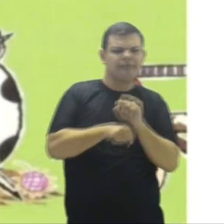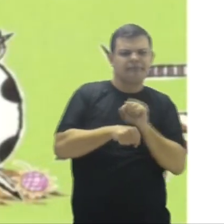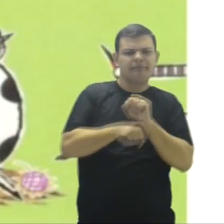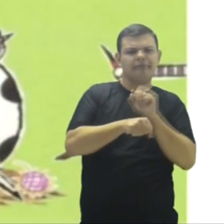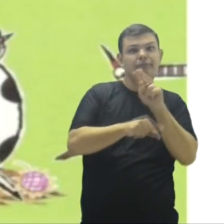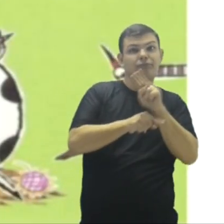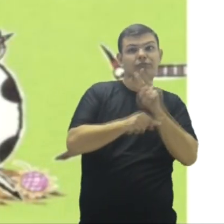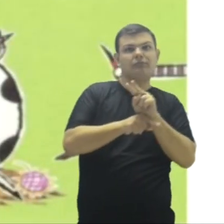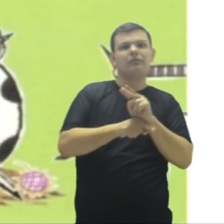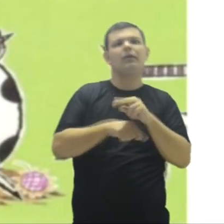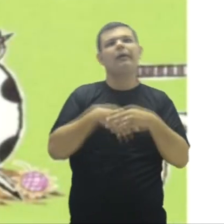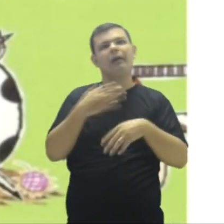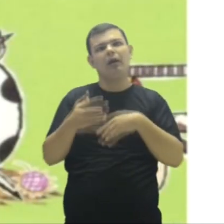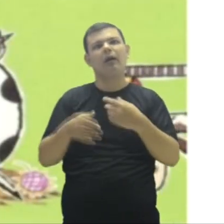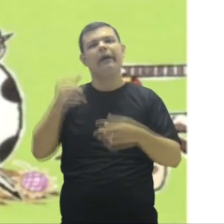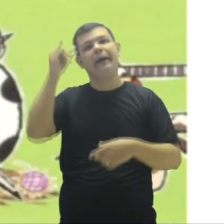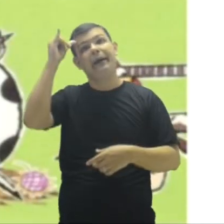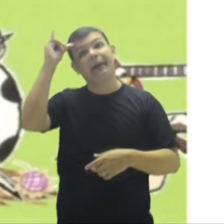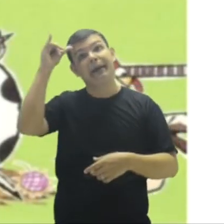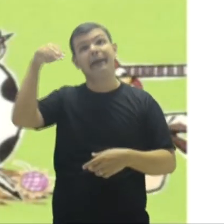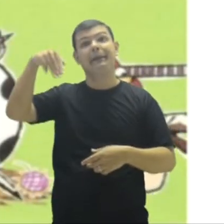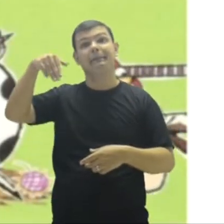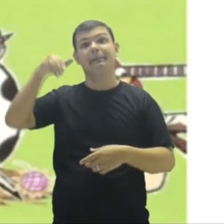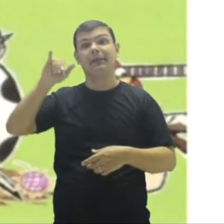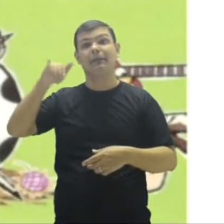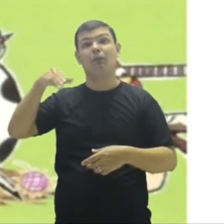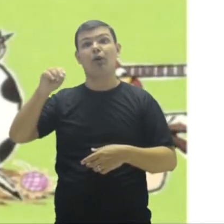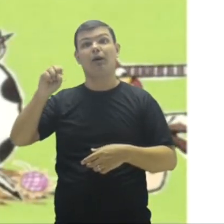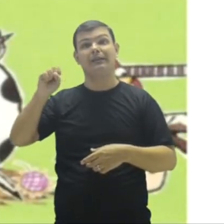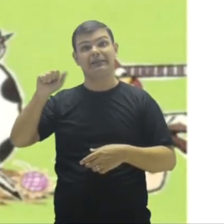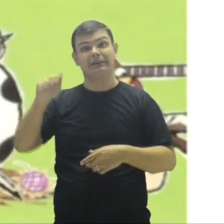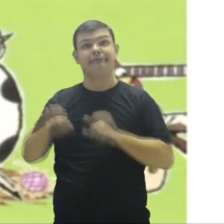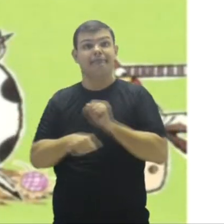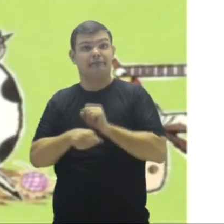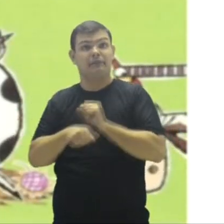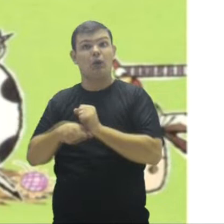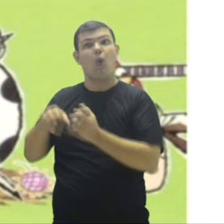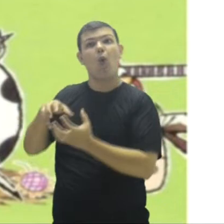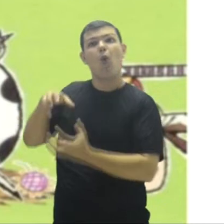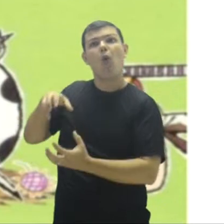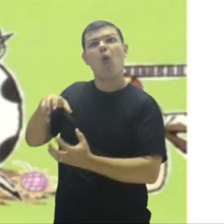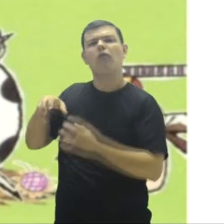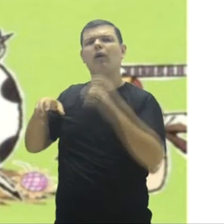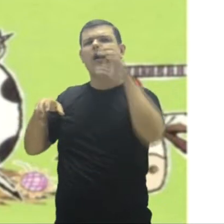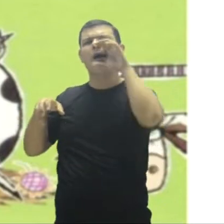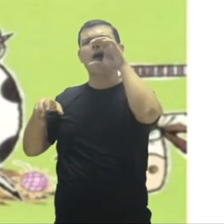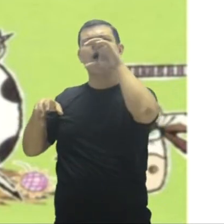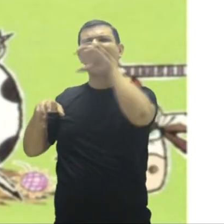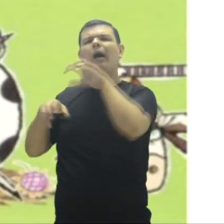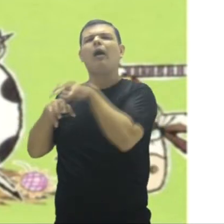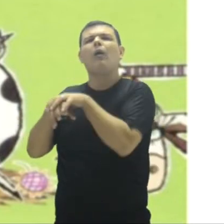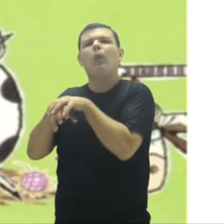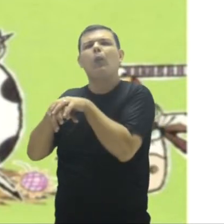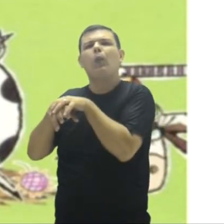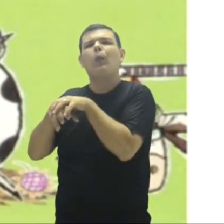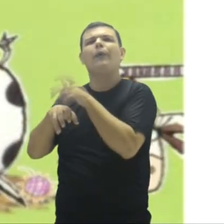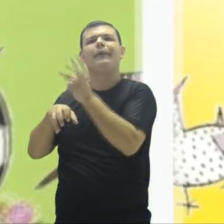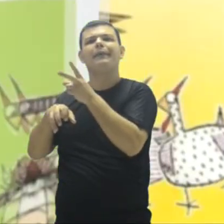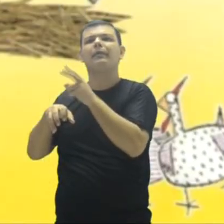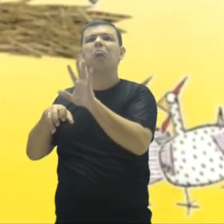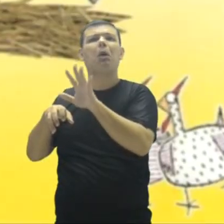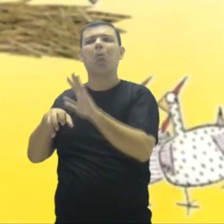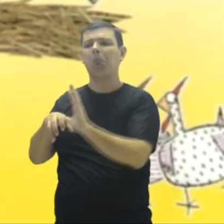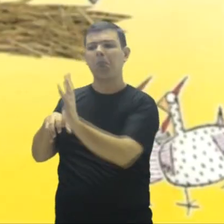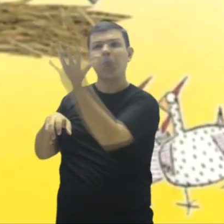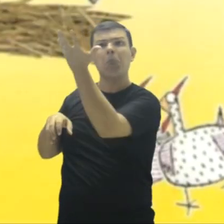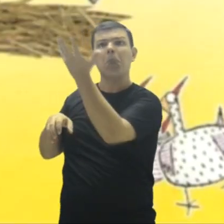enquanto Mimosa ficava sentada em cima do ovo para ele ficar quentinho, mas nada acontecia.